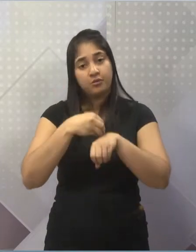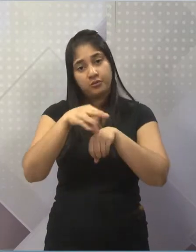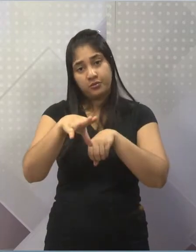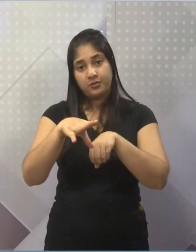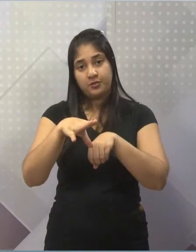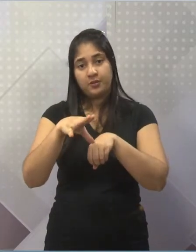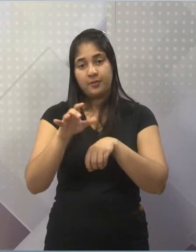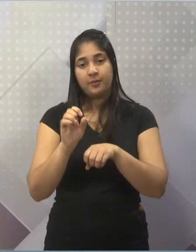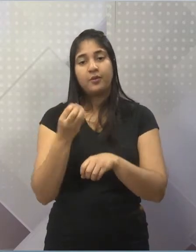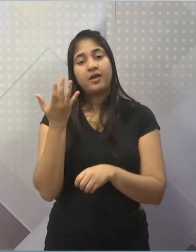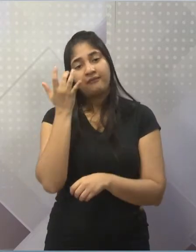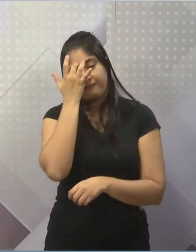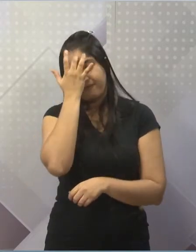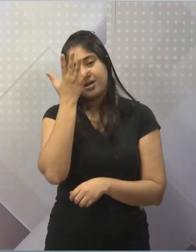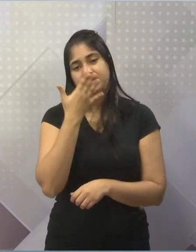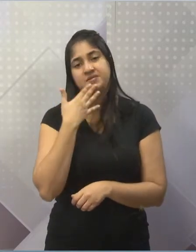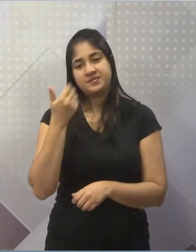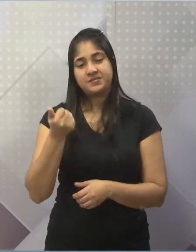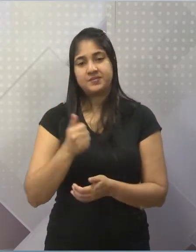de facilitar.